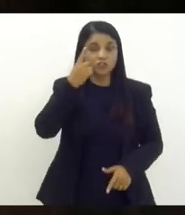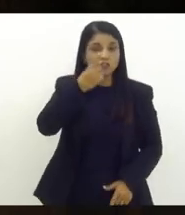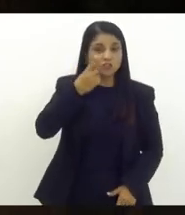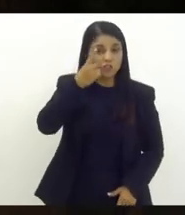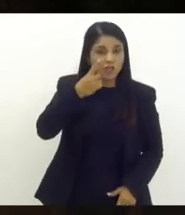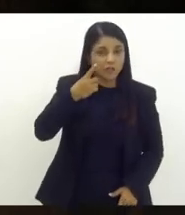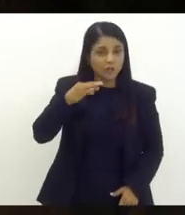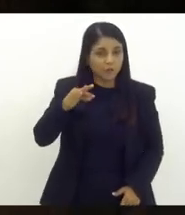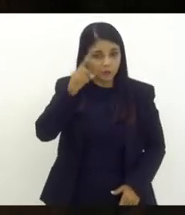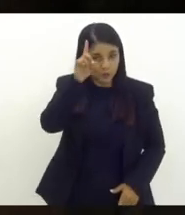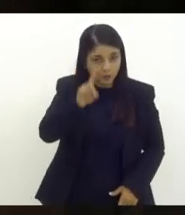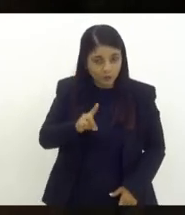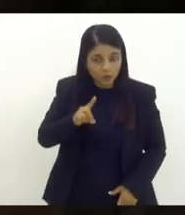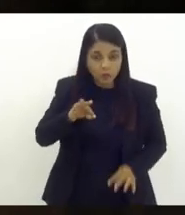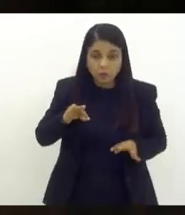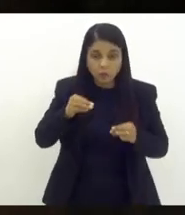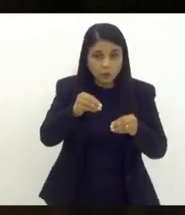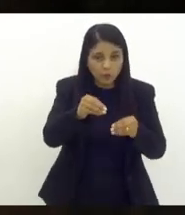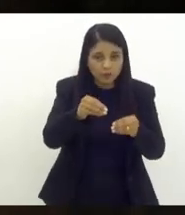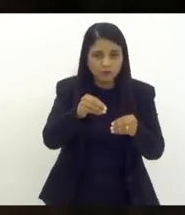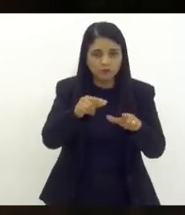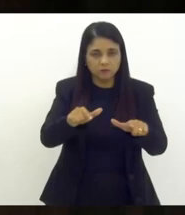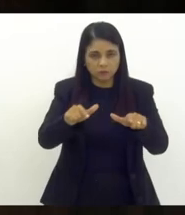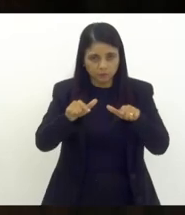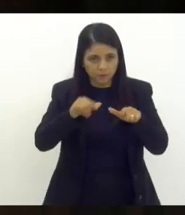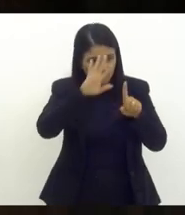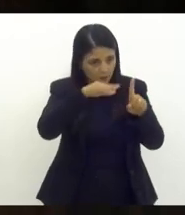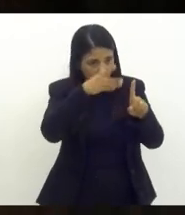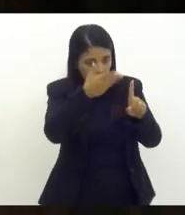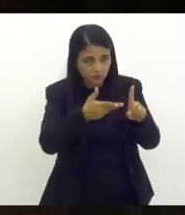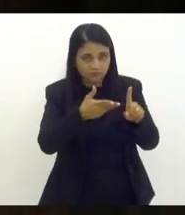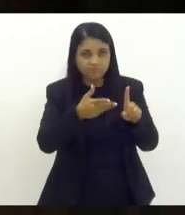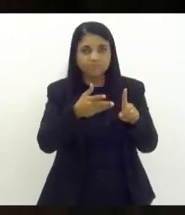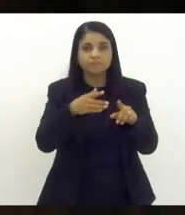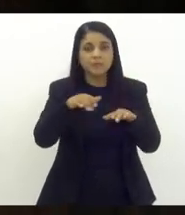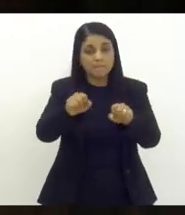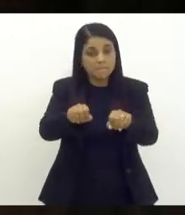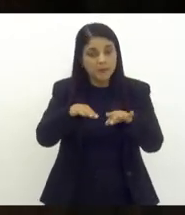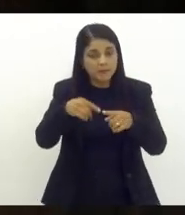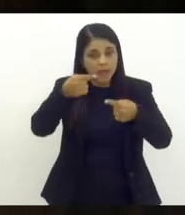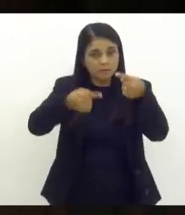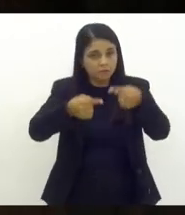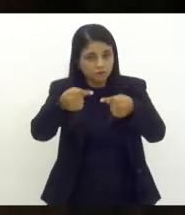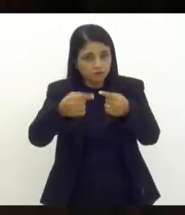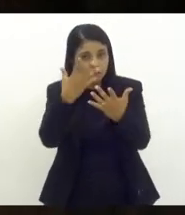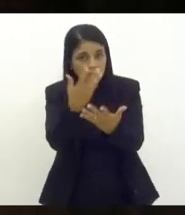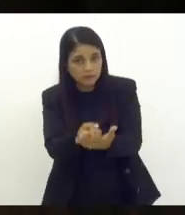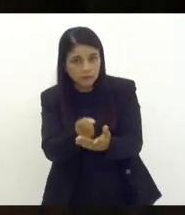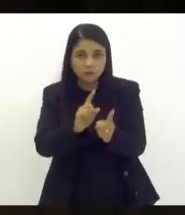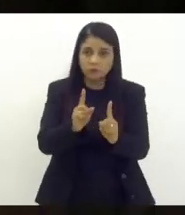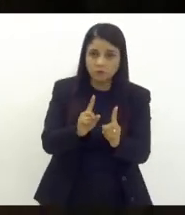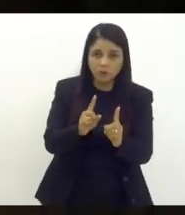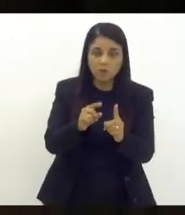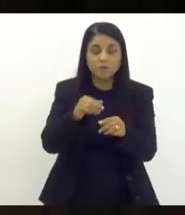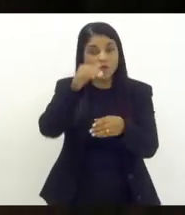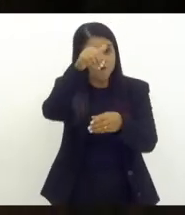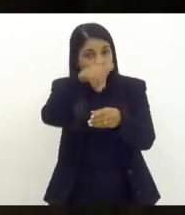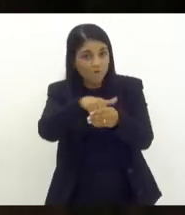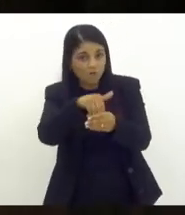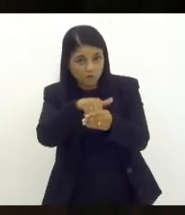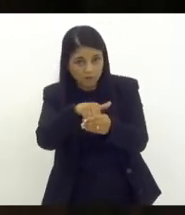as homenagens ela é passada em plenário e eu quero aqui deixar registrado que esta medalha uma vez colocada em plenário para